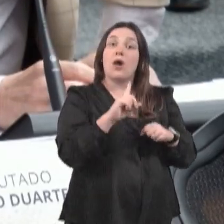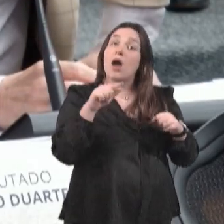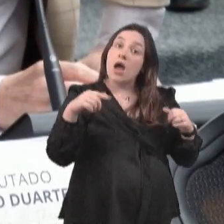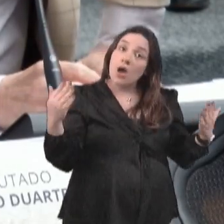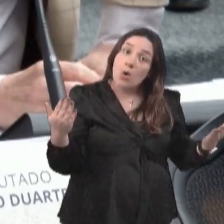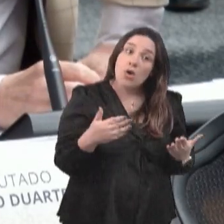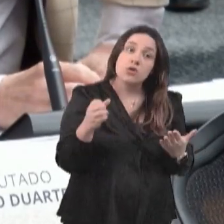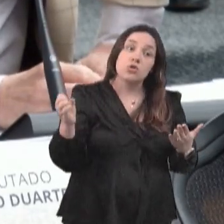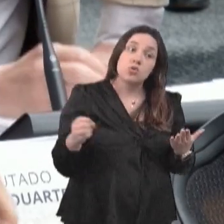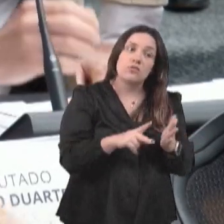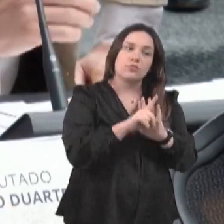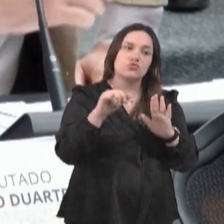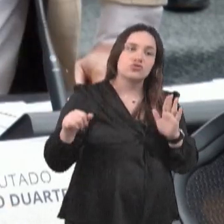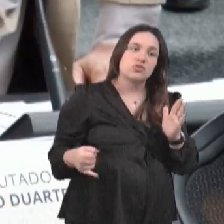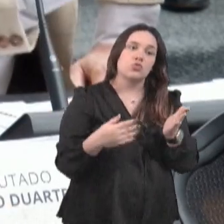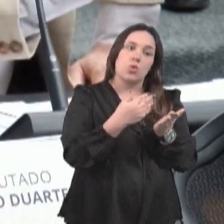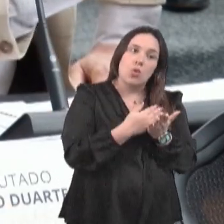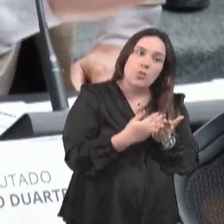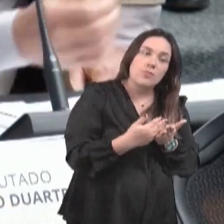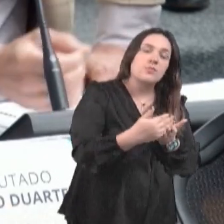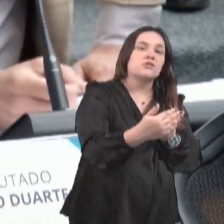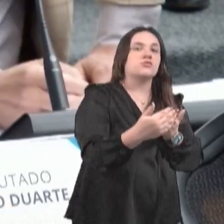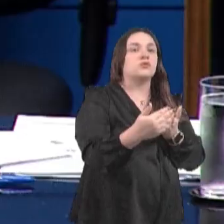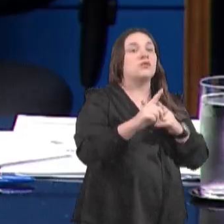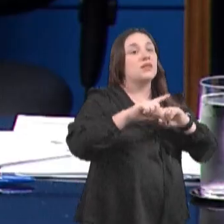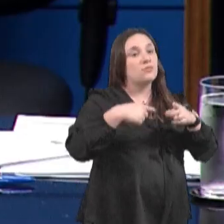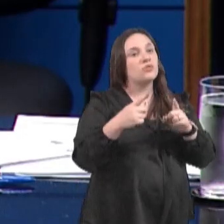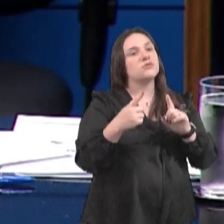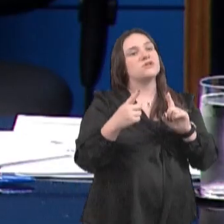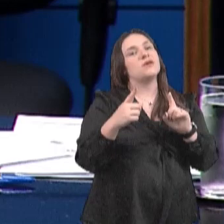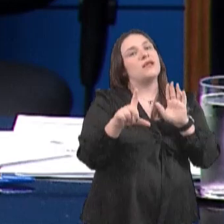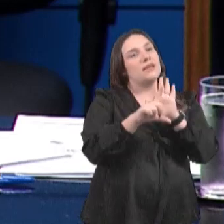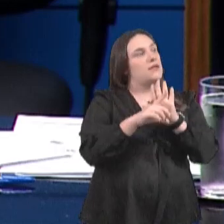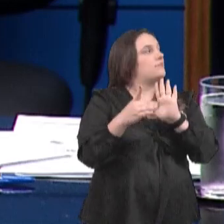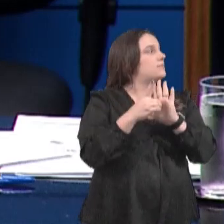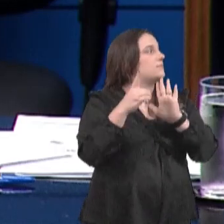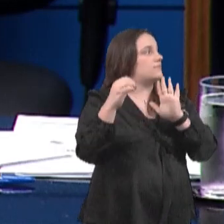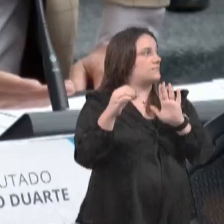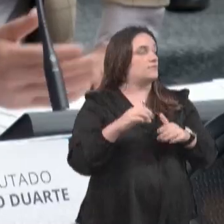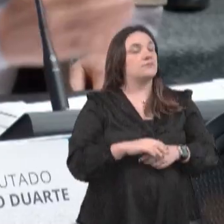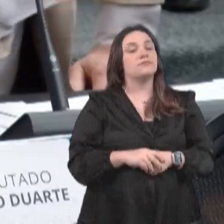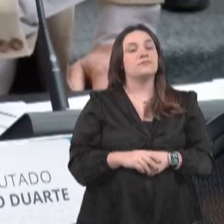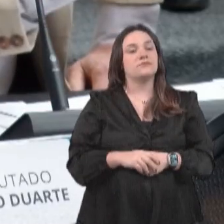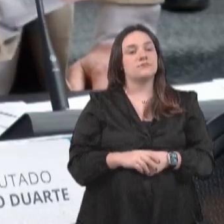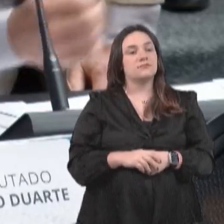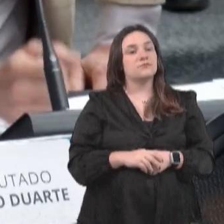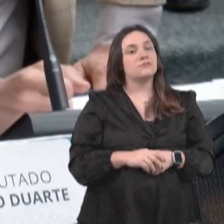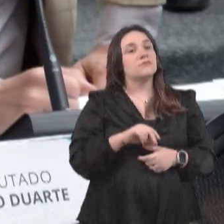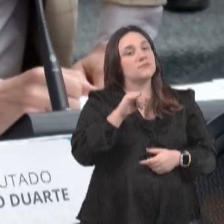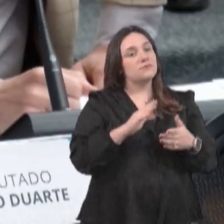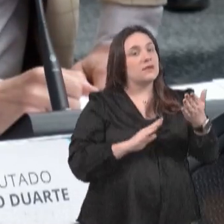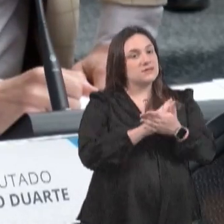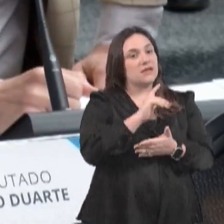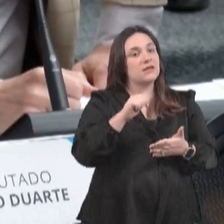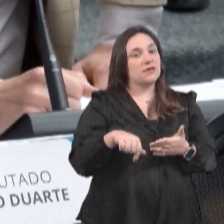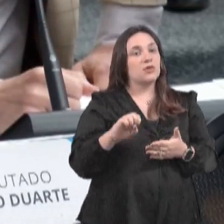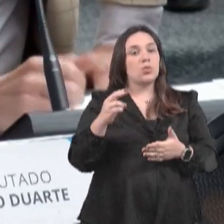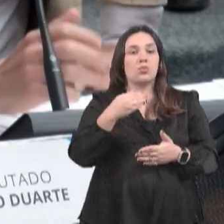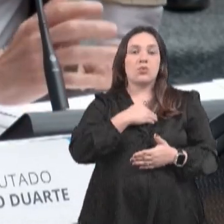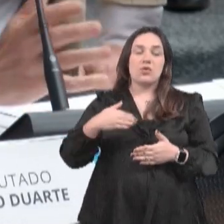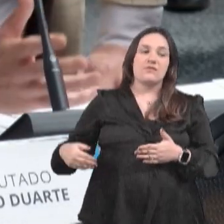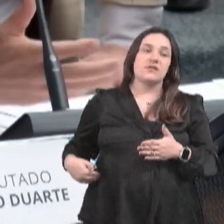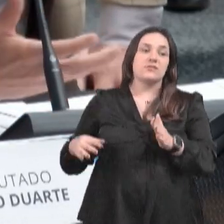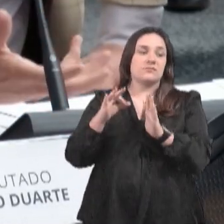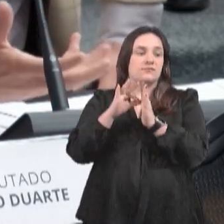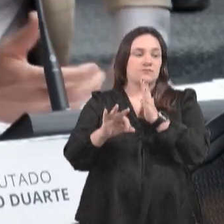que começarem a construção posteriormente, sendo aprovado aqui, sancionado pelo